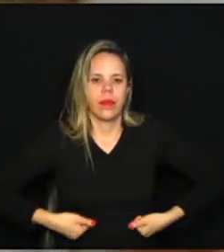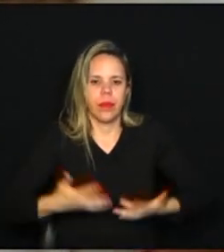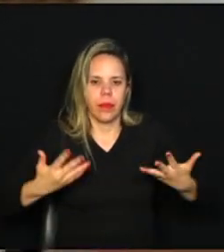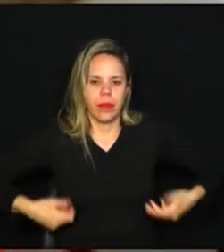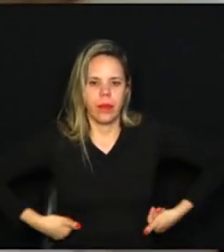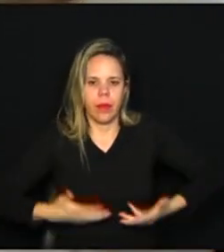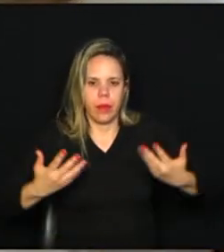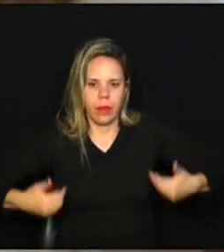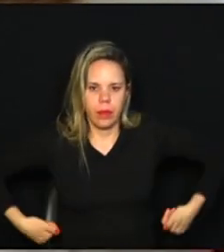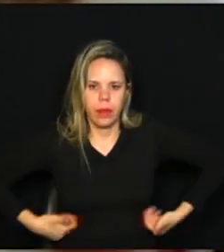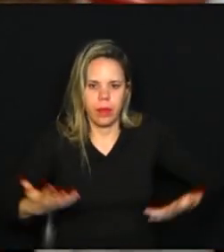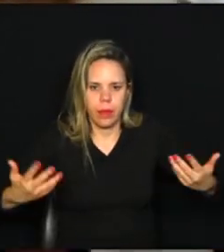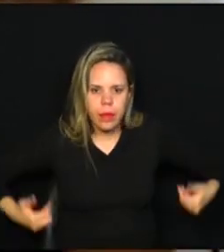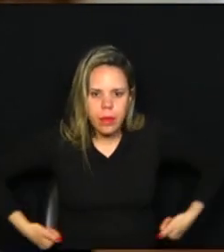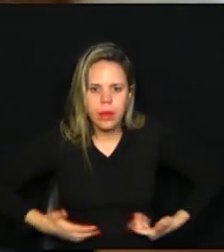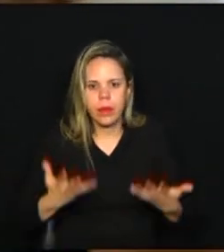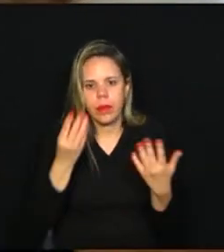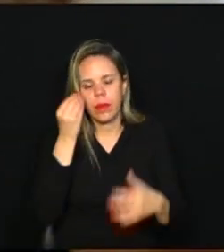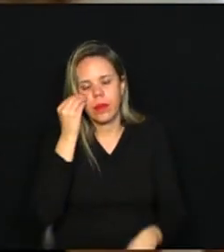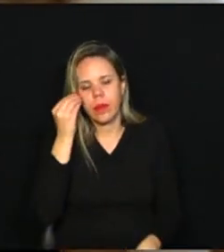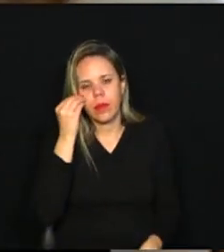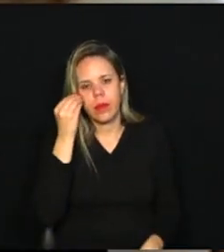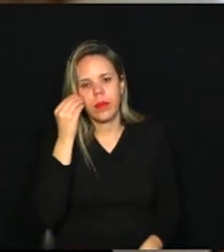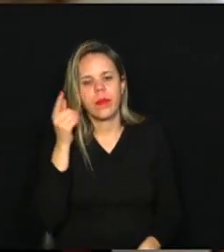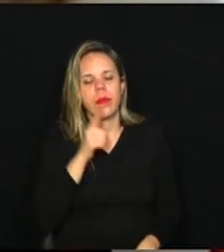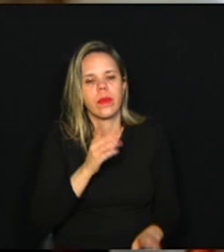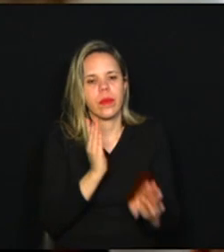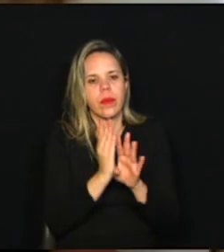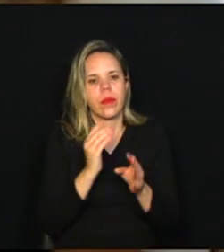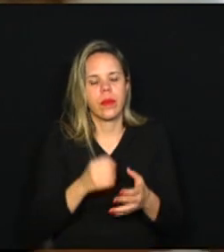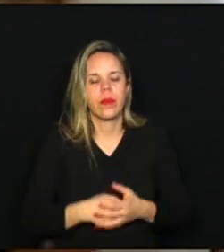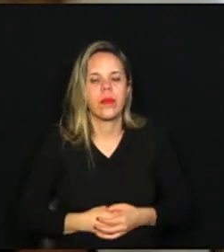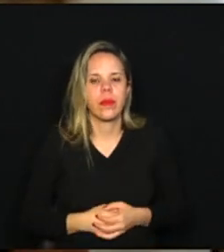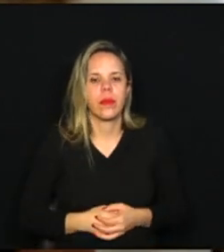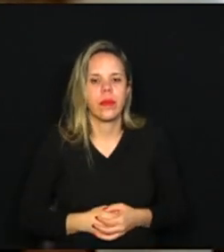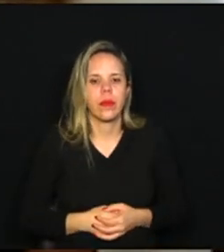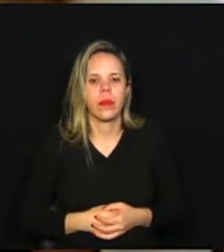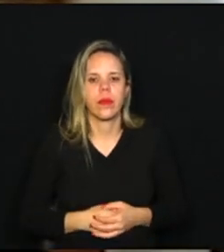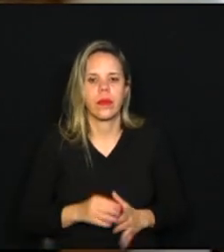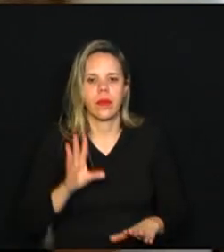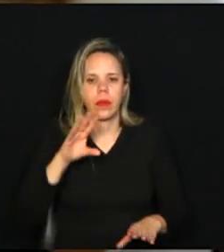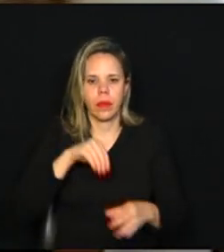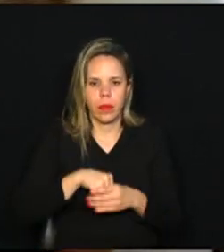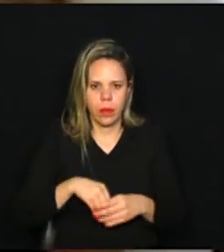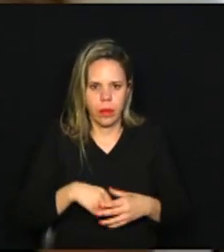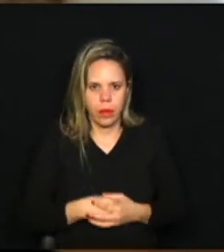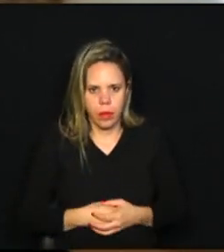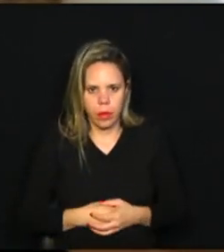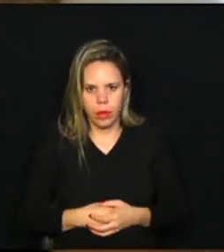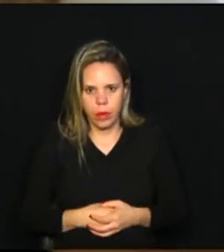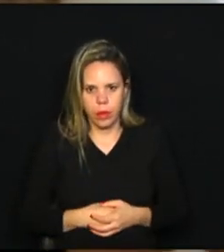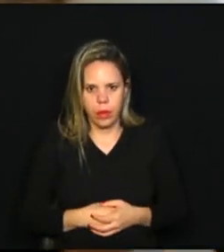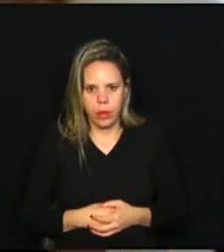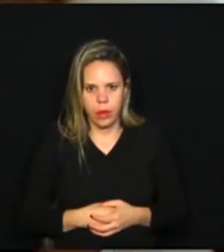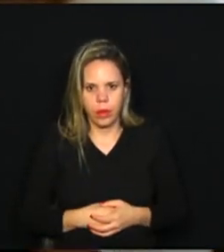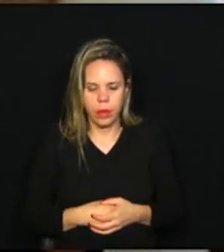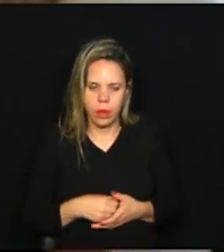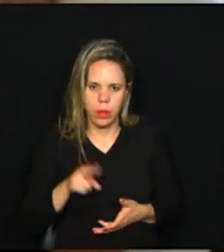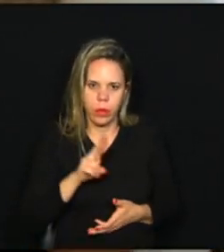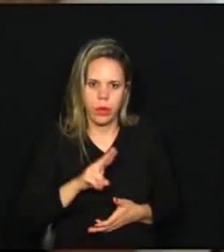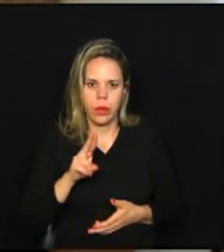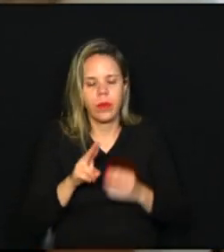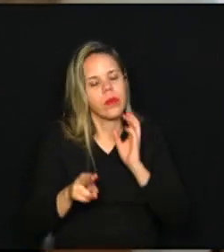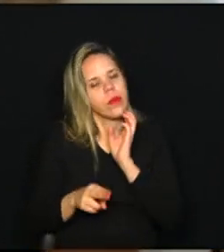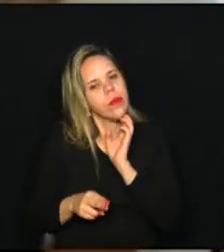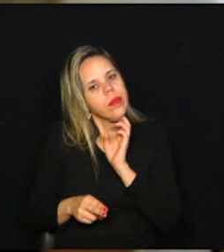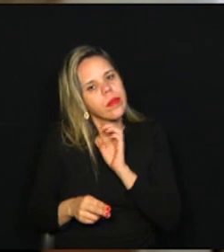um monte de teste para você conseguir achar os casos. Então, dentro da premissa de uso racional